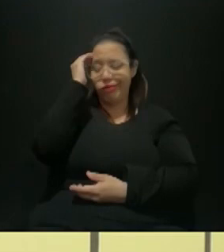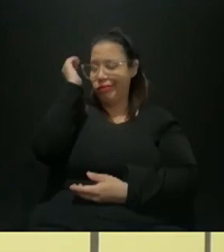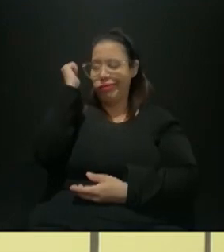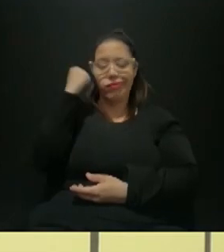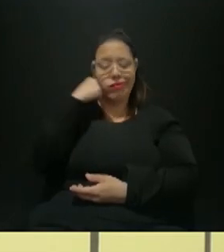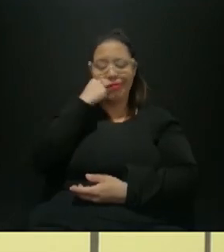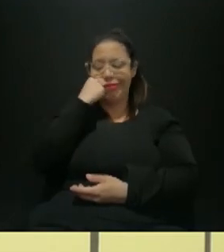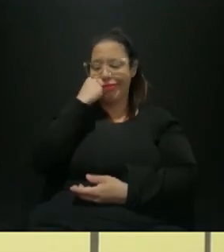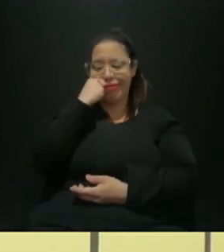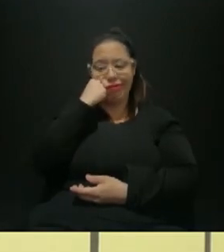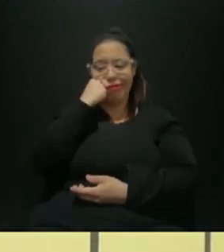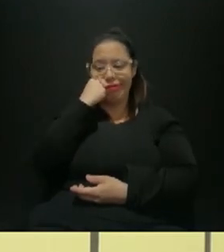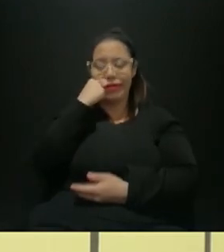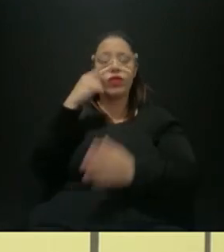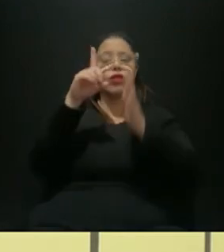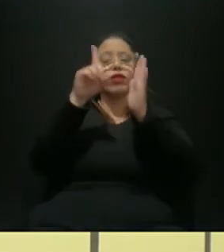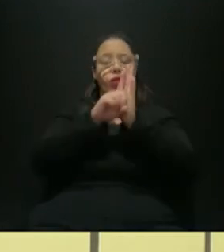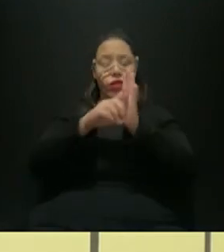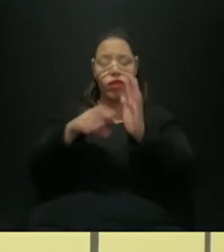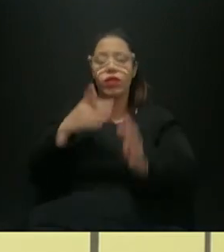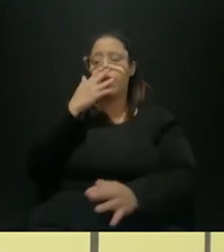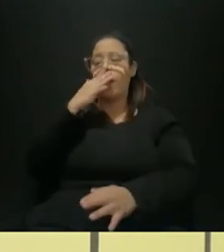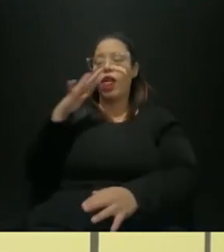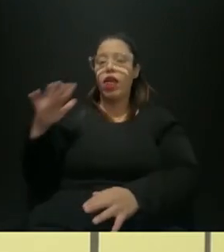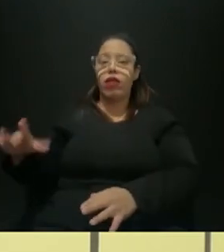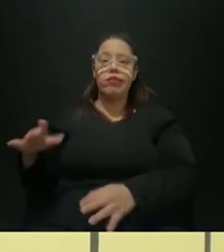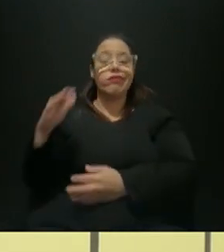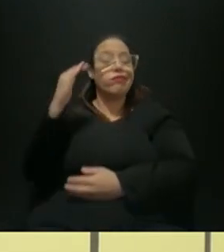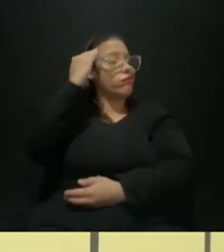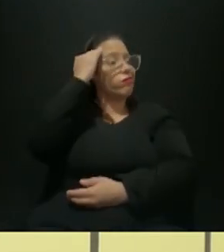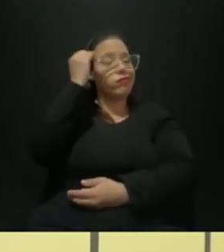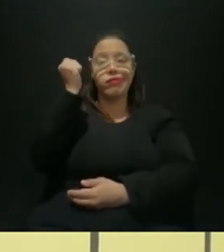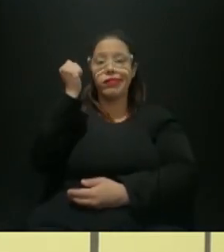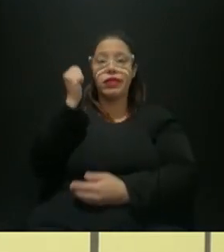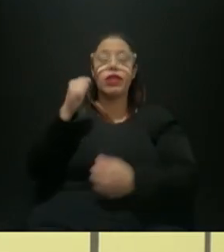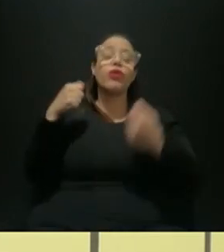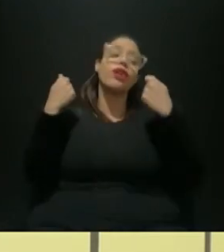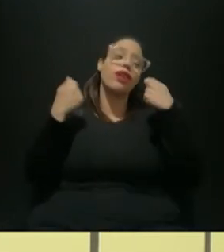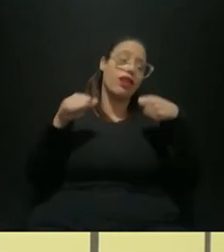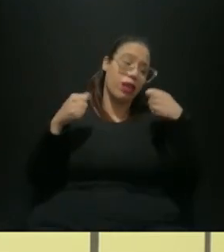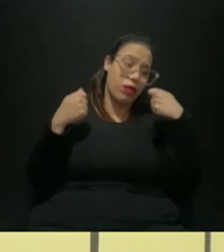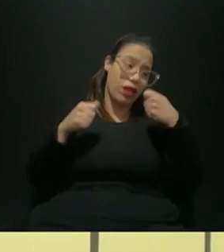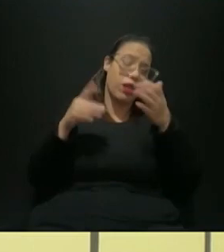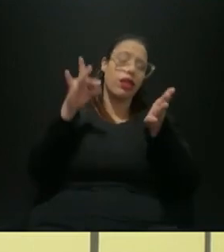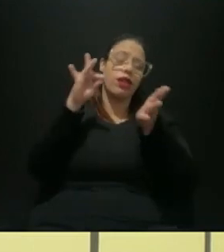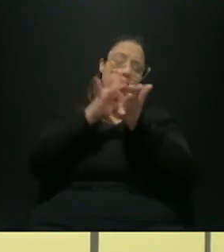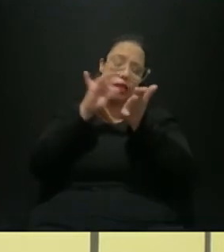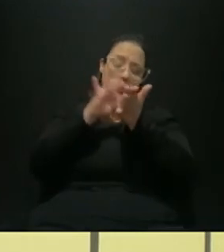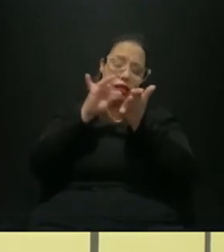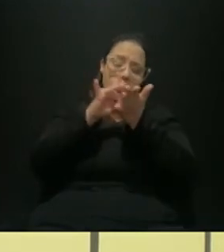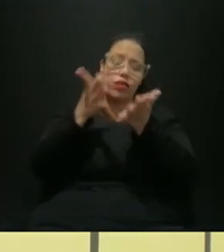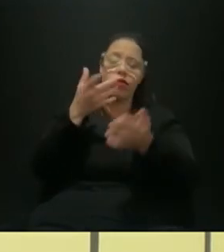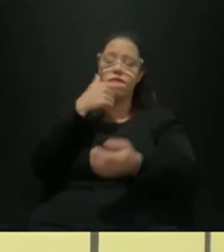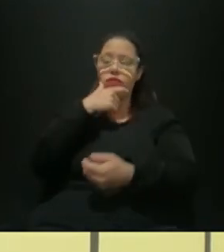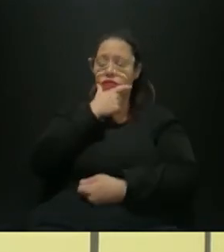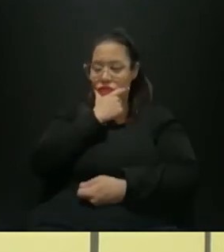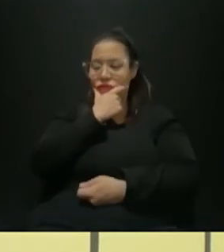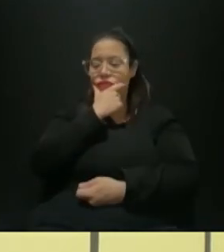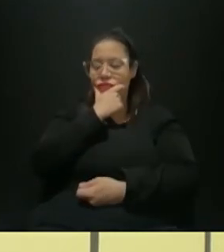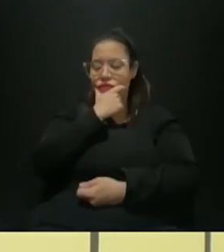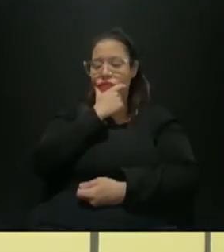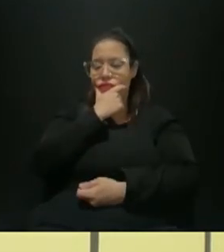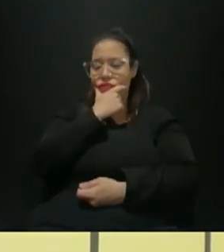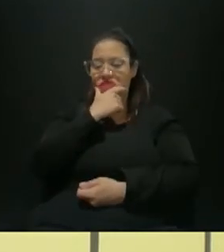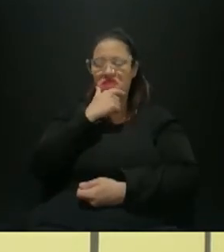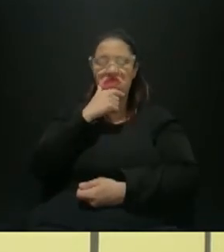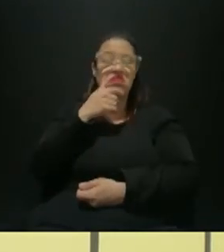direitos das crianças, eles não entendem quais são as necessidades que de fato essas crianças têm. Então, muitos desconhecem, outros